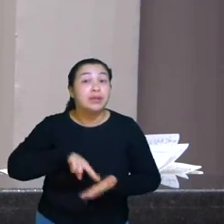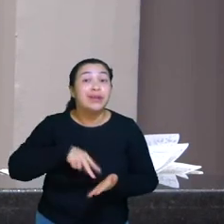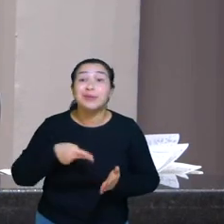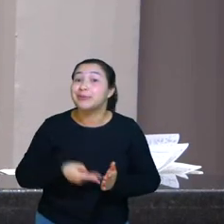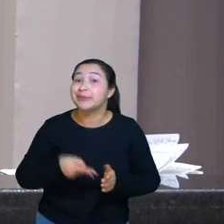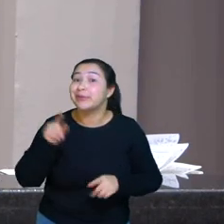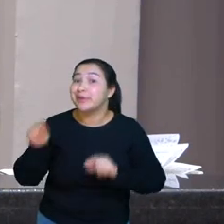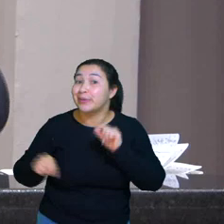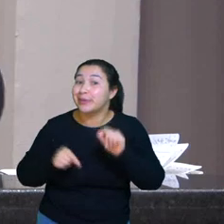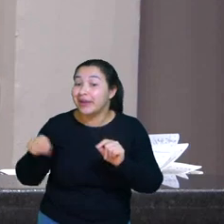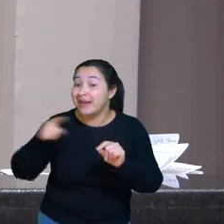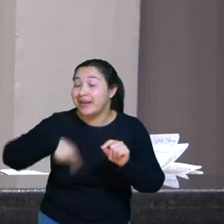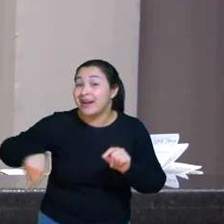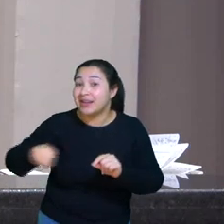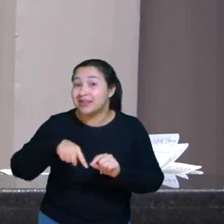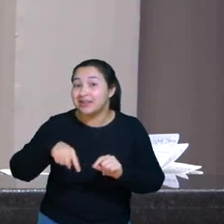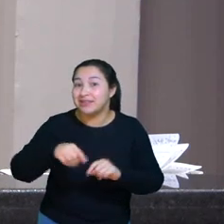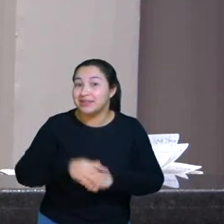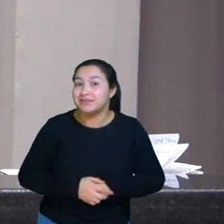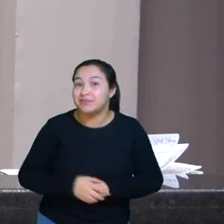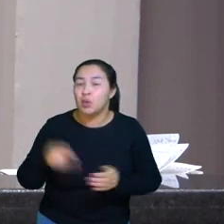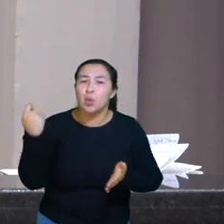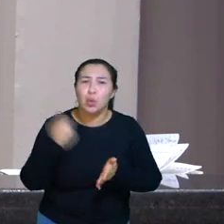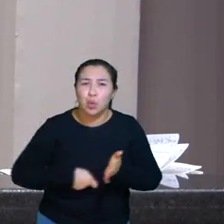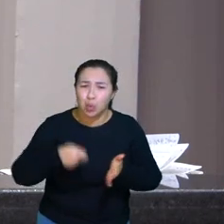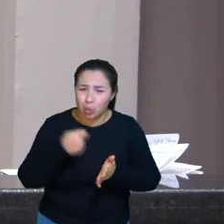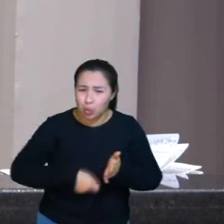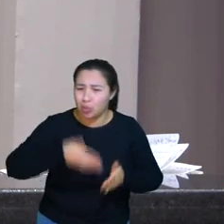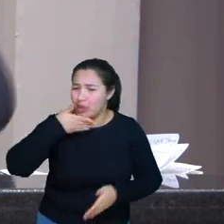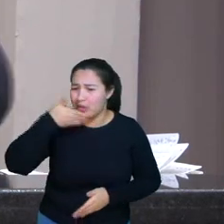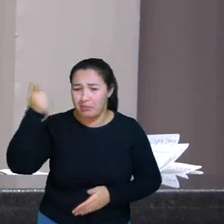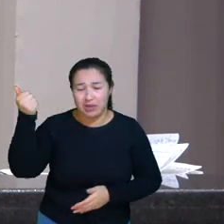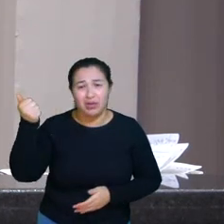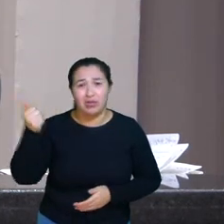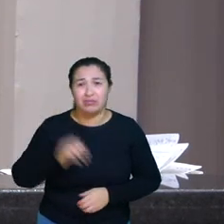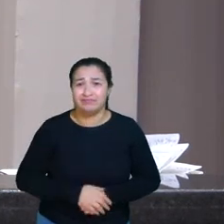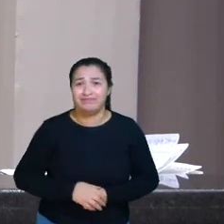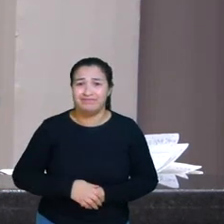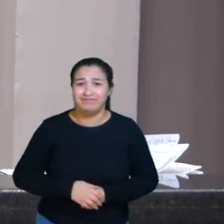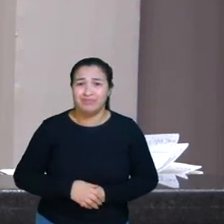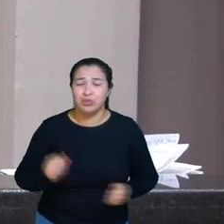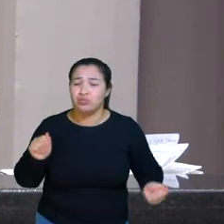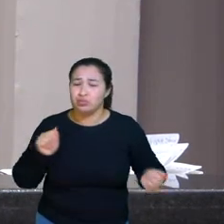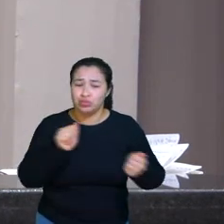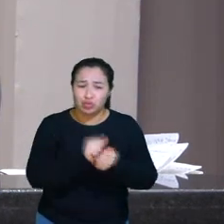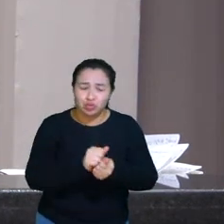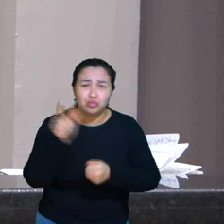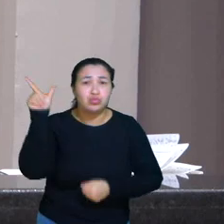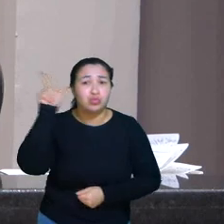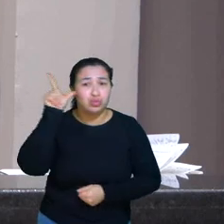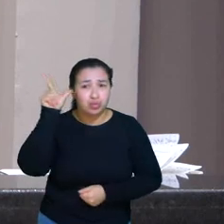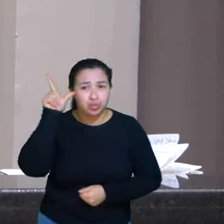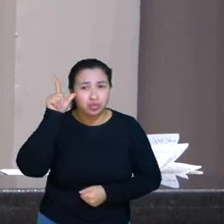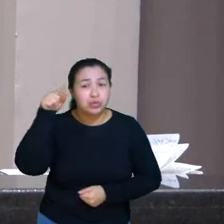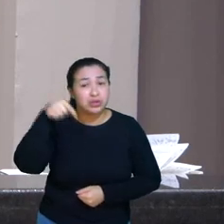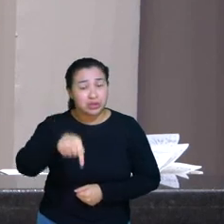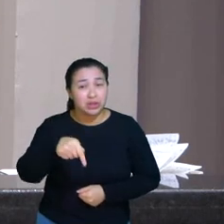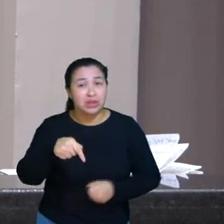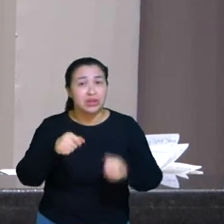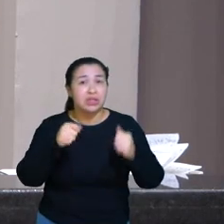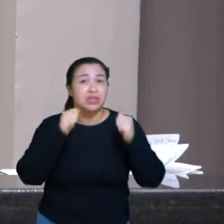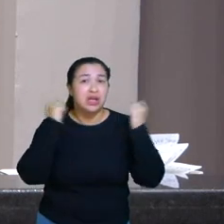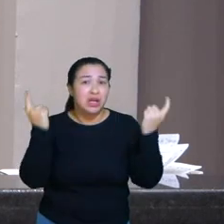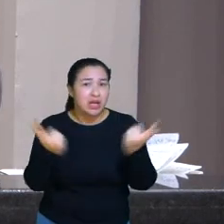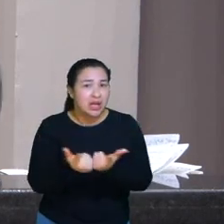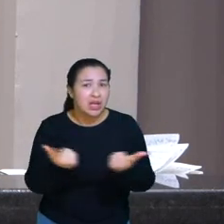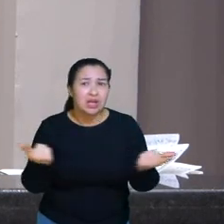aori é eu tenho que lutar por melhor carreira docente eu tenho que est do lado da Luciana carminate na assembleia na Reitoria na UDESC na